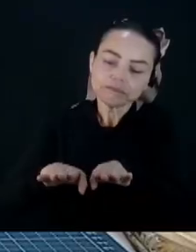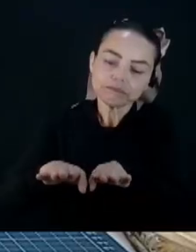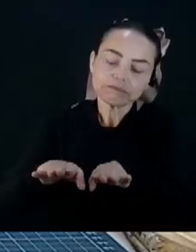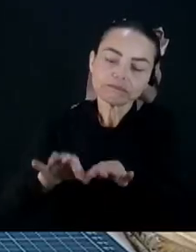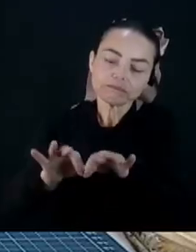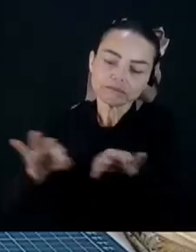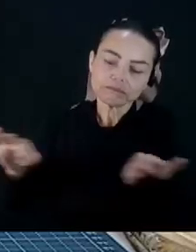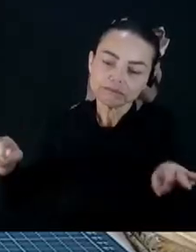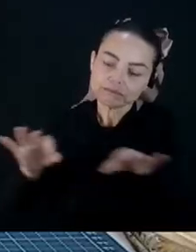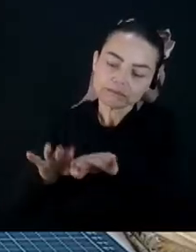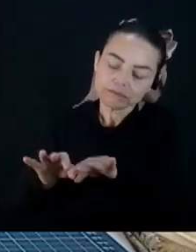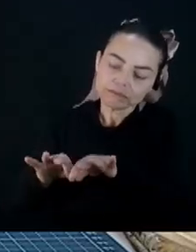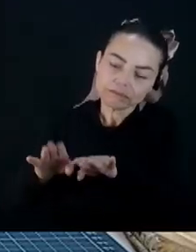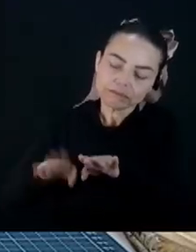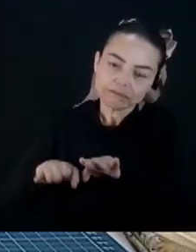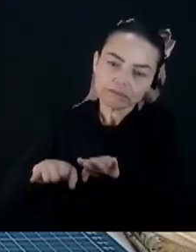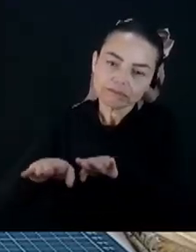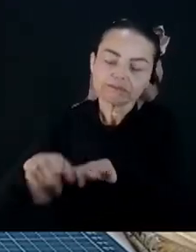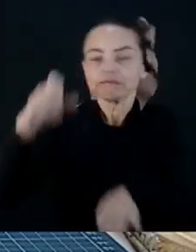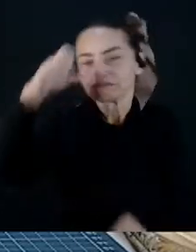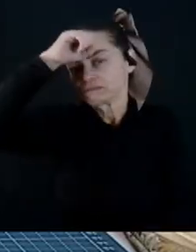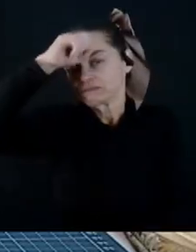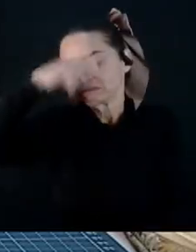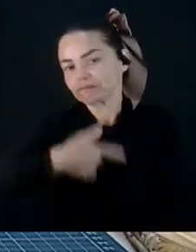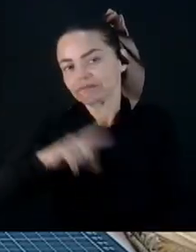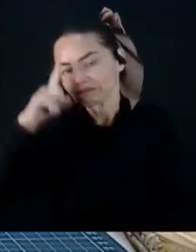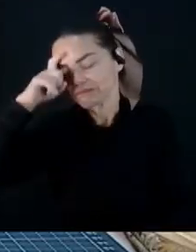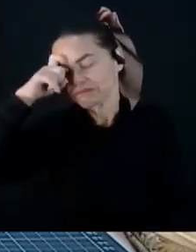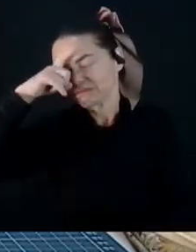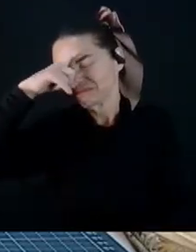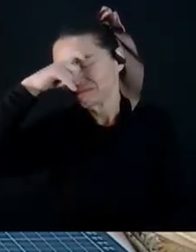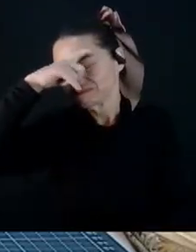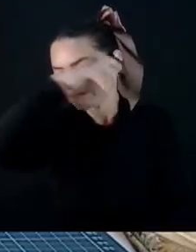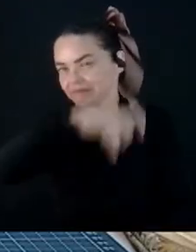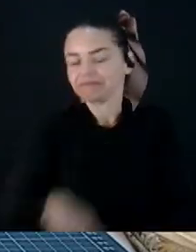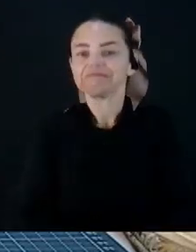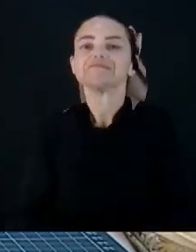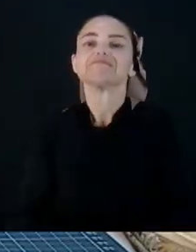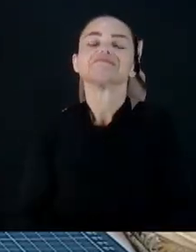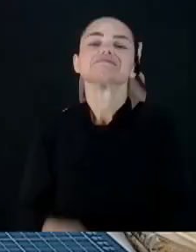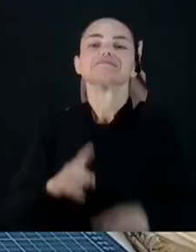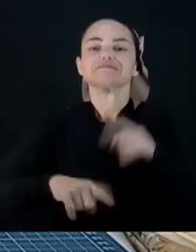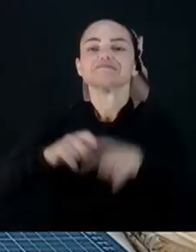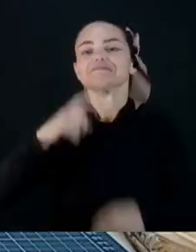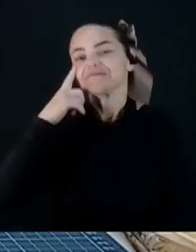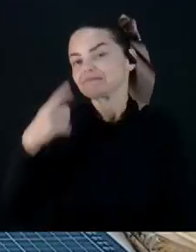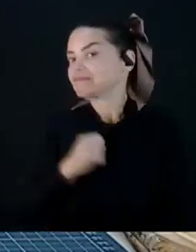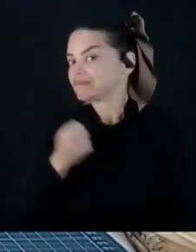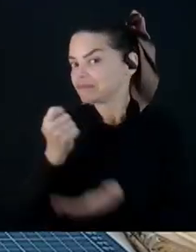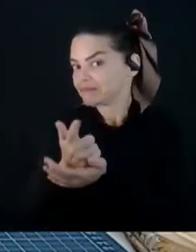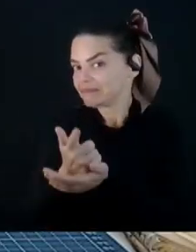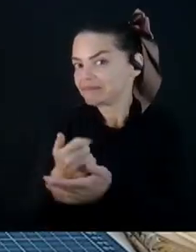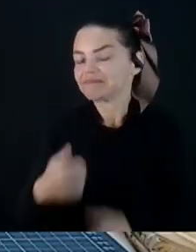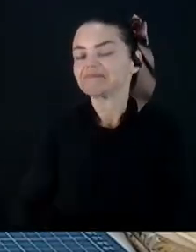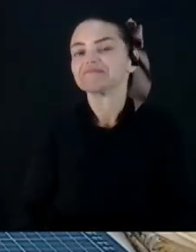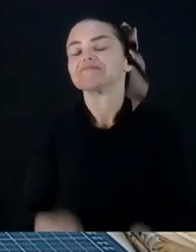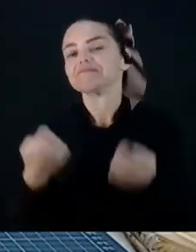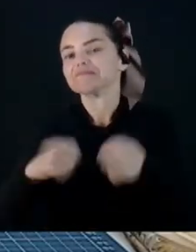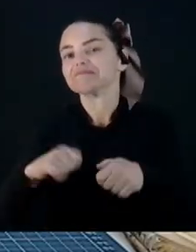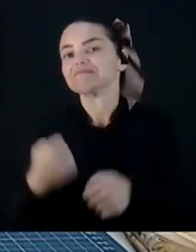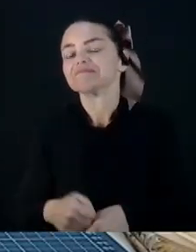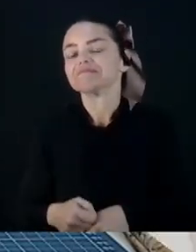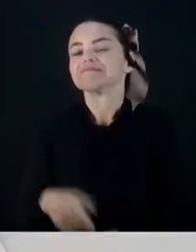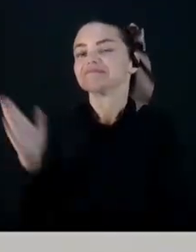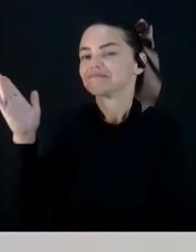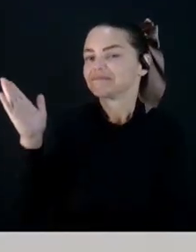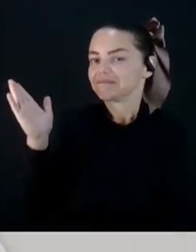pra quem quer aprender não tem dificuldade. Então já separa aí os materiais, confira aí agora materiais necessários para fazer esse saquinho multiuso.